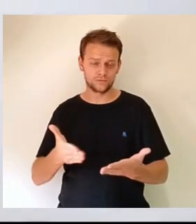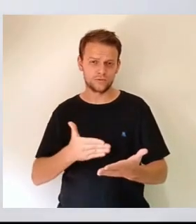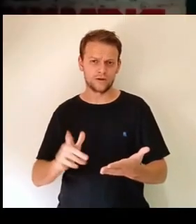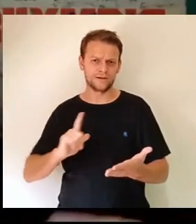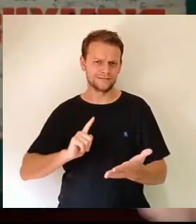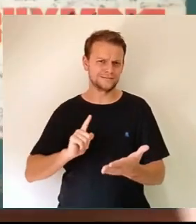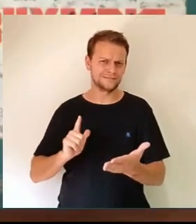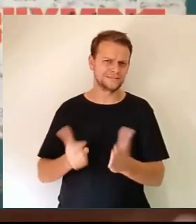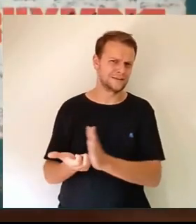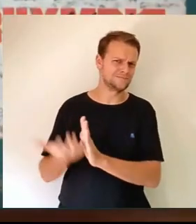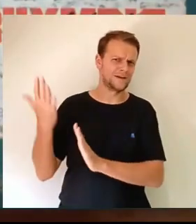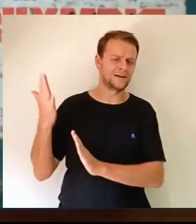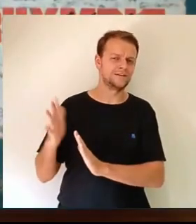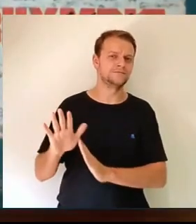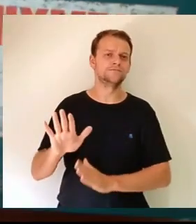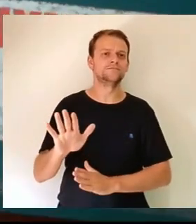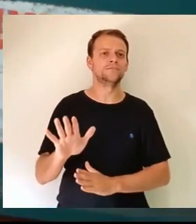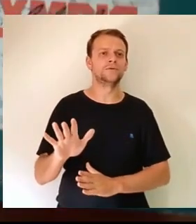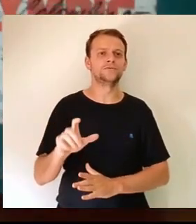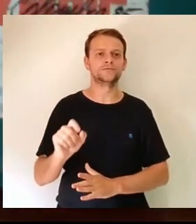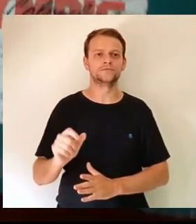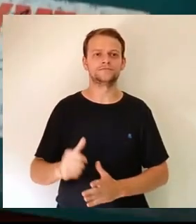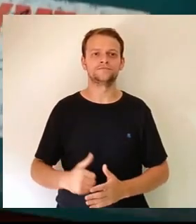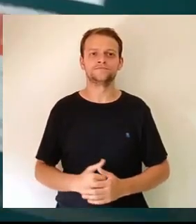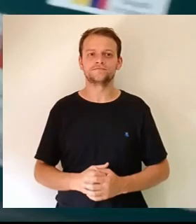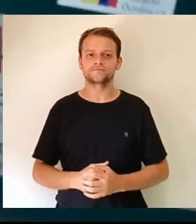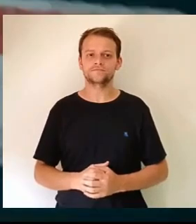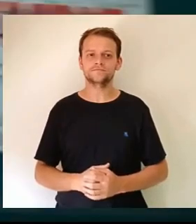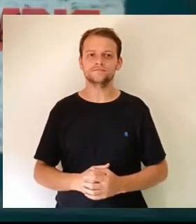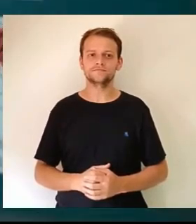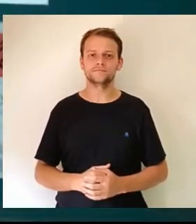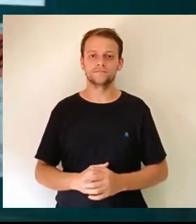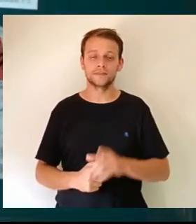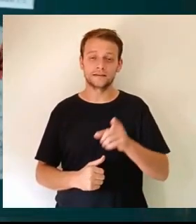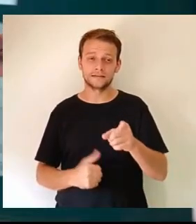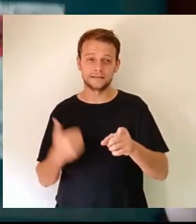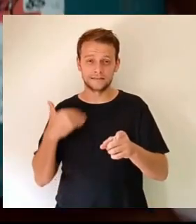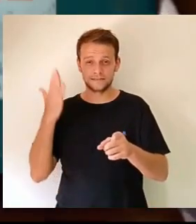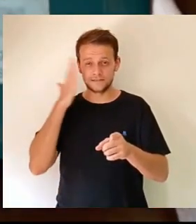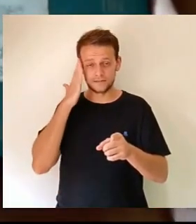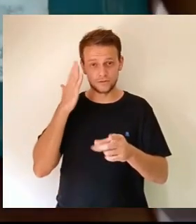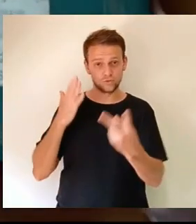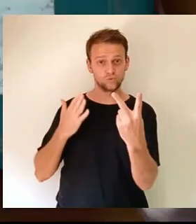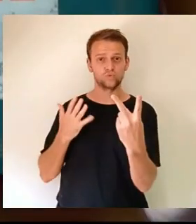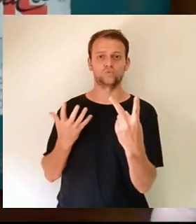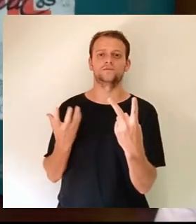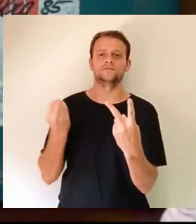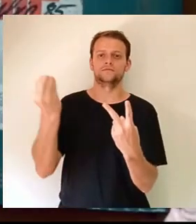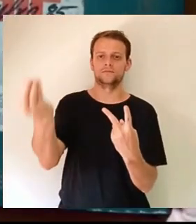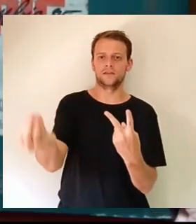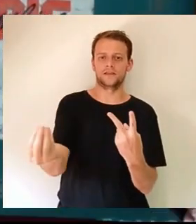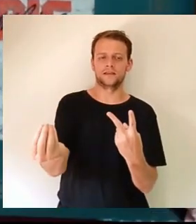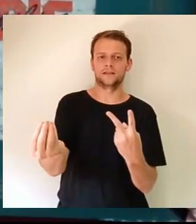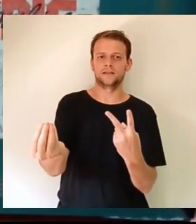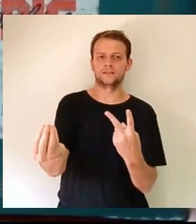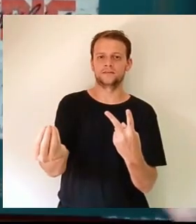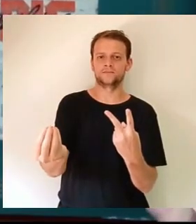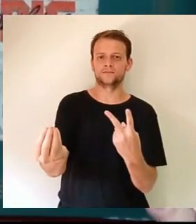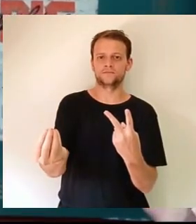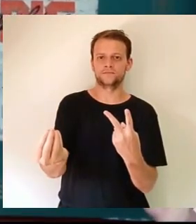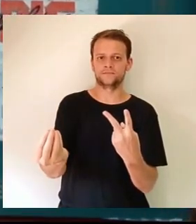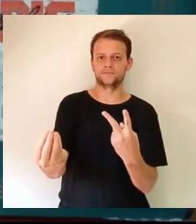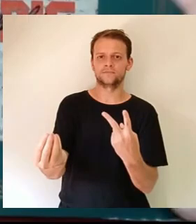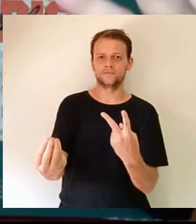Um outro álbum, e daí são vários, mas só para ficar em dois. Por exemplo, isso aqui é uma. Ele, que eu sei, ele fez duas viagens.